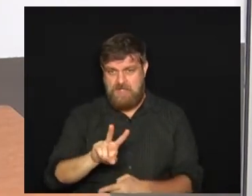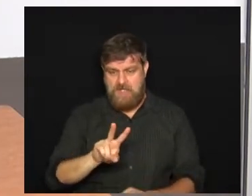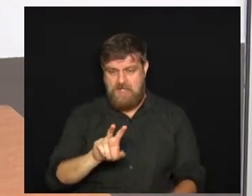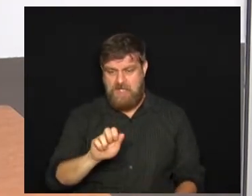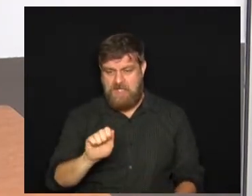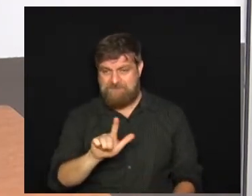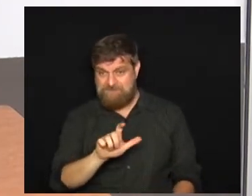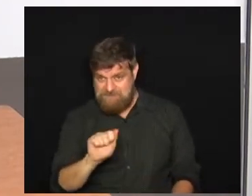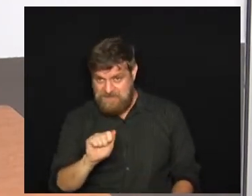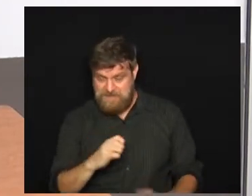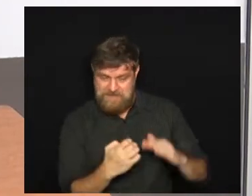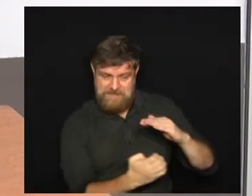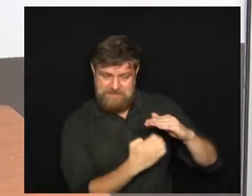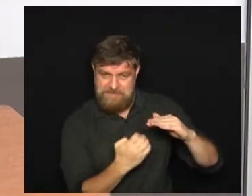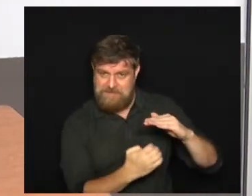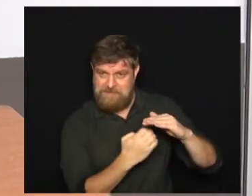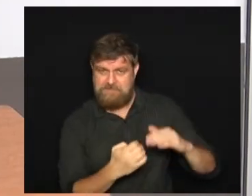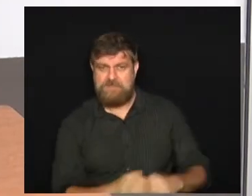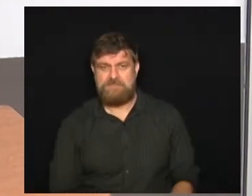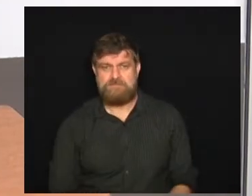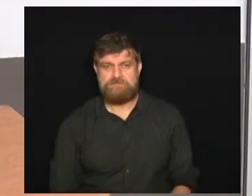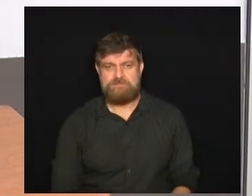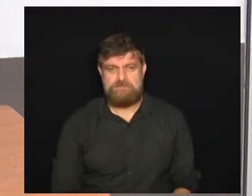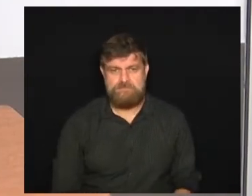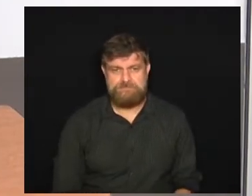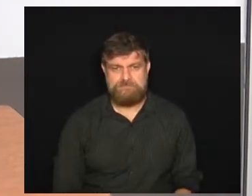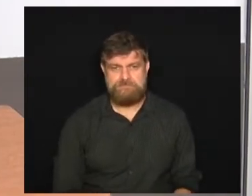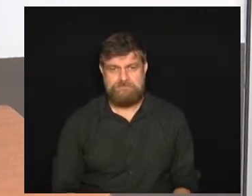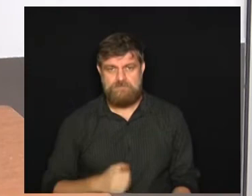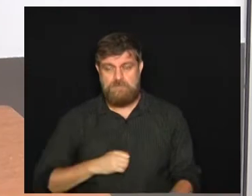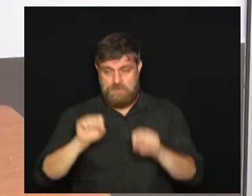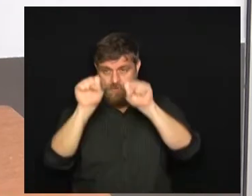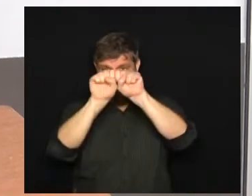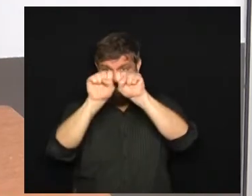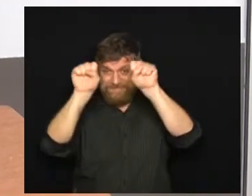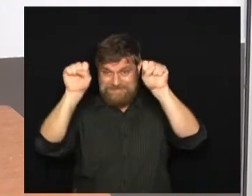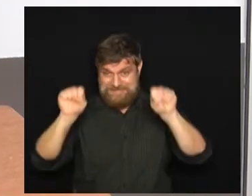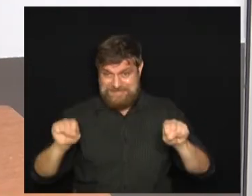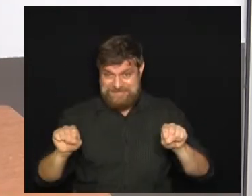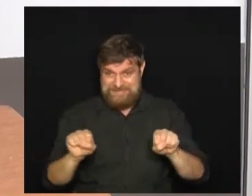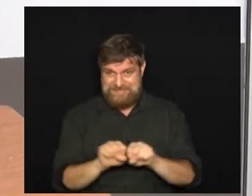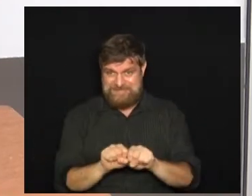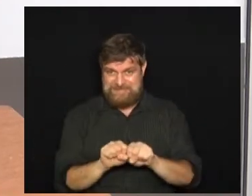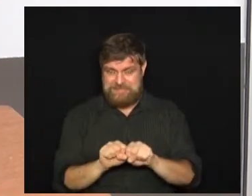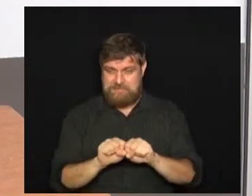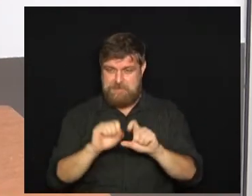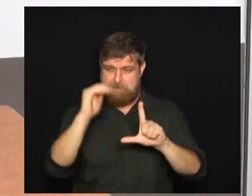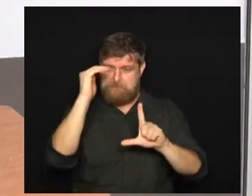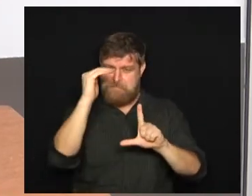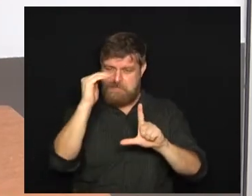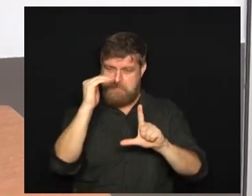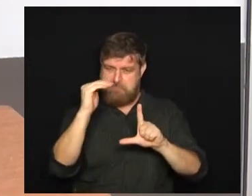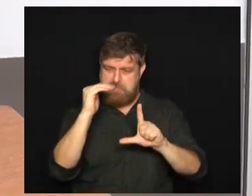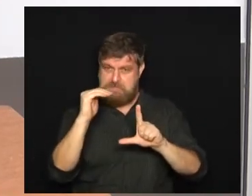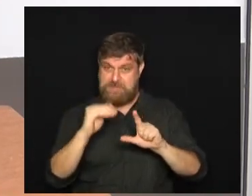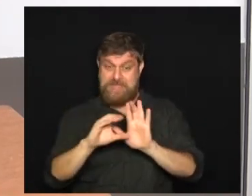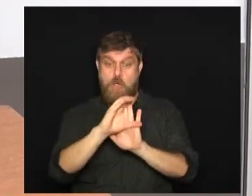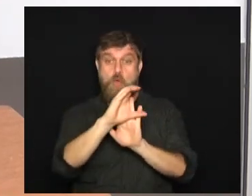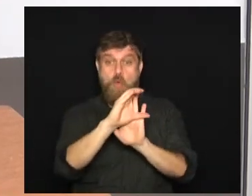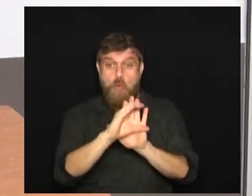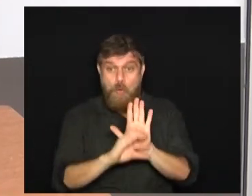As vagas nós colocamos dentro do sistema, quando a gente preenche o currículo do